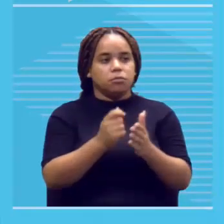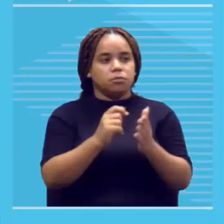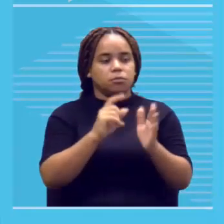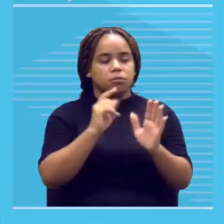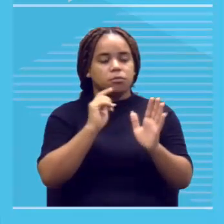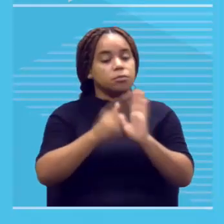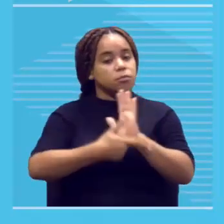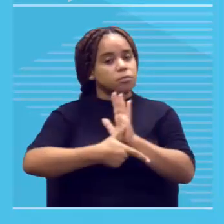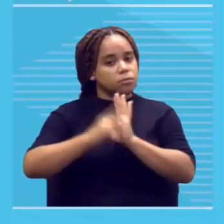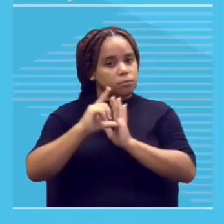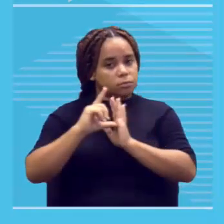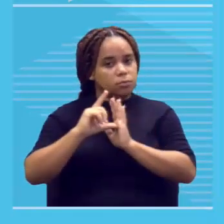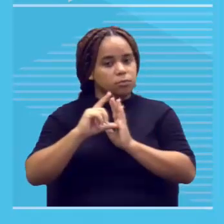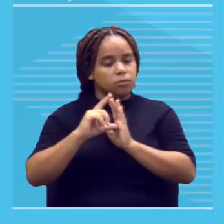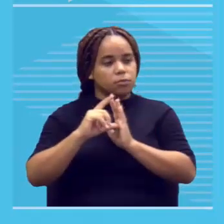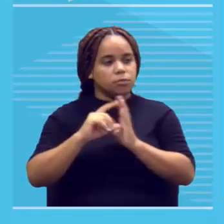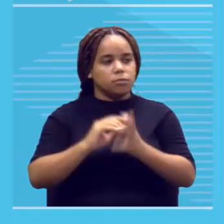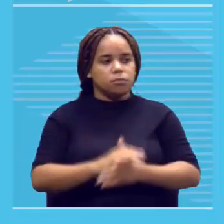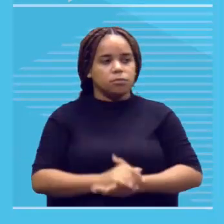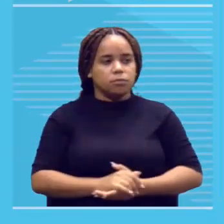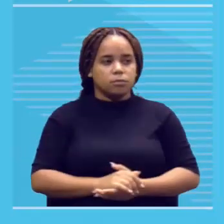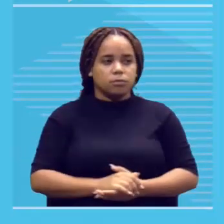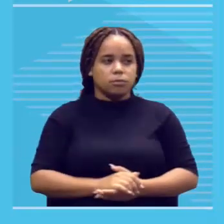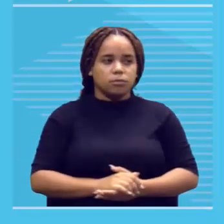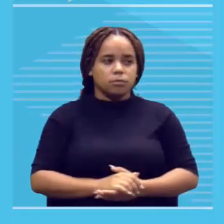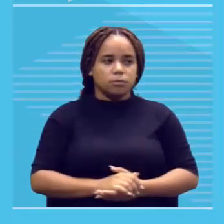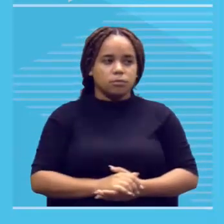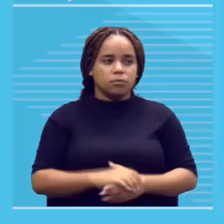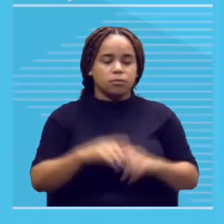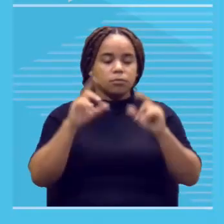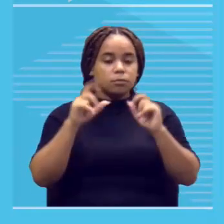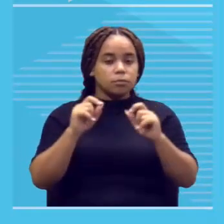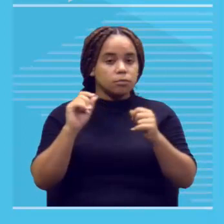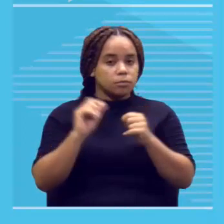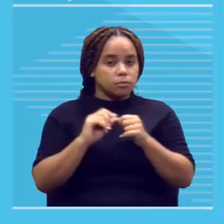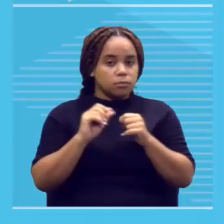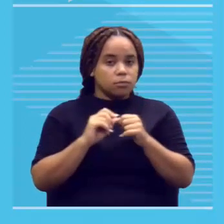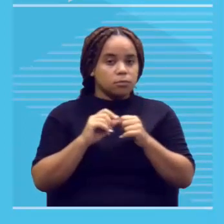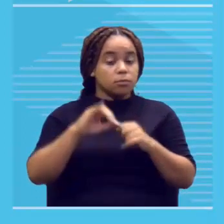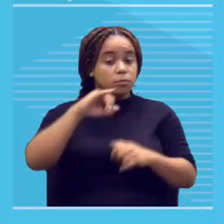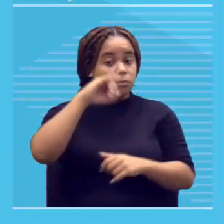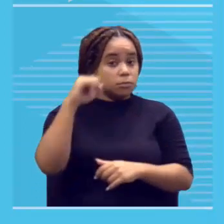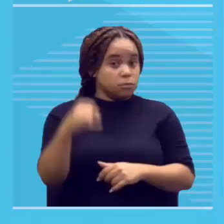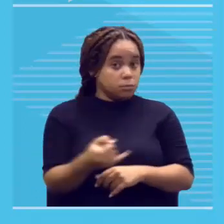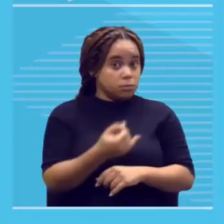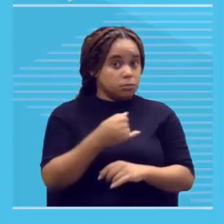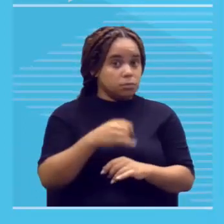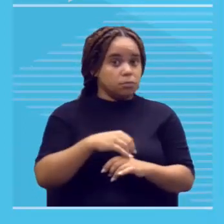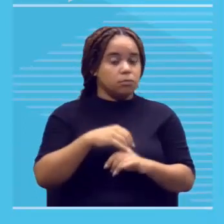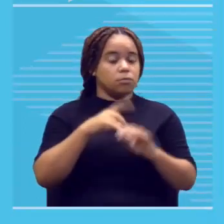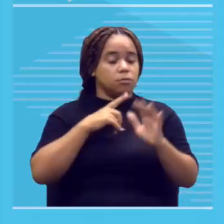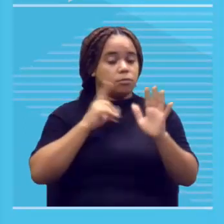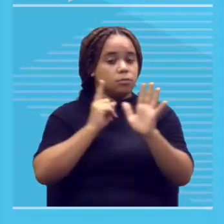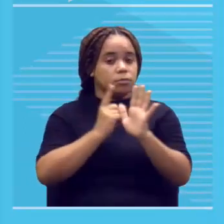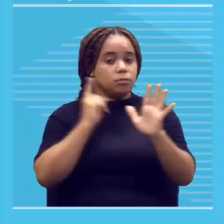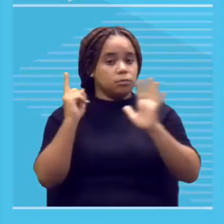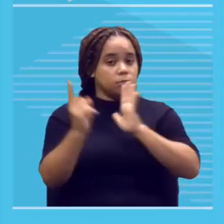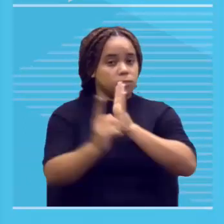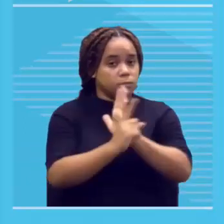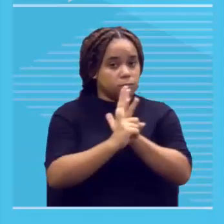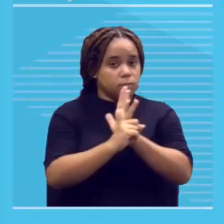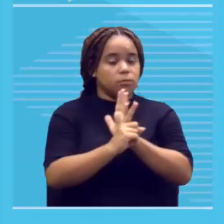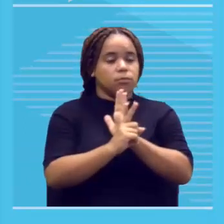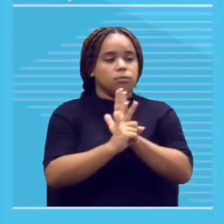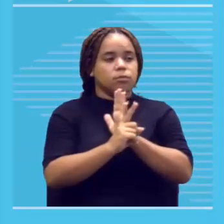sua conta antes aí que que você faz você aproveita oportunidade para furar a fila né